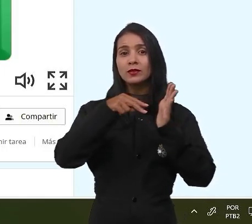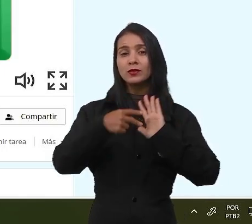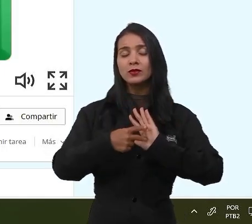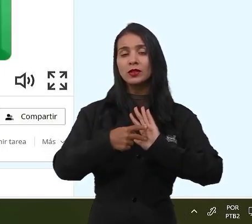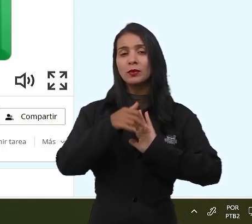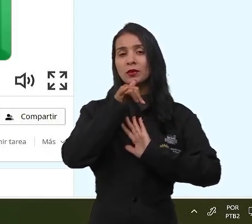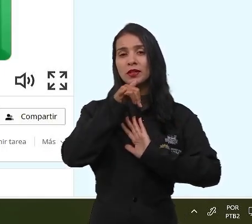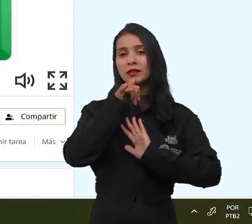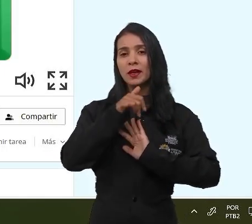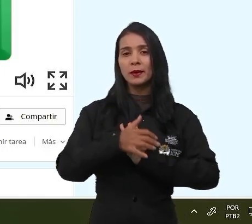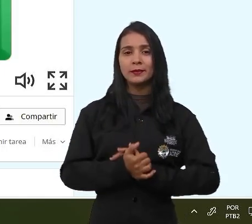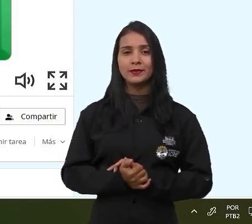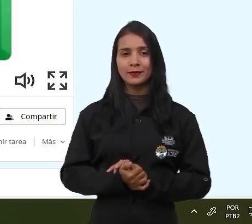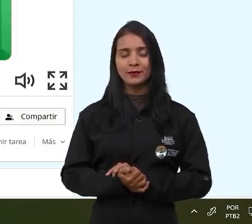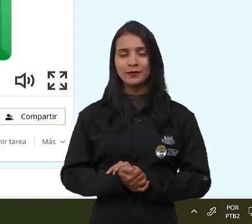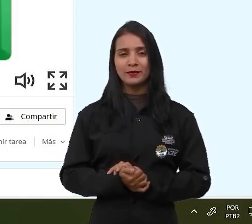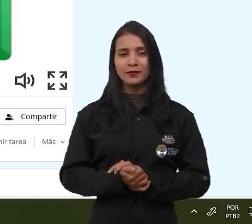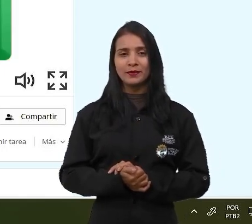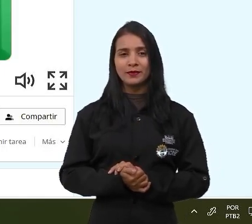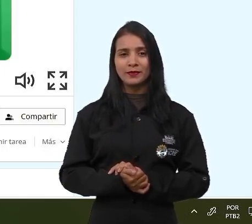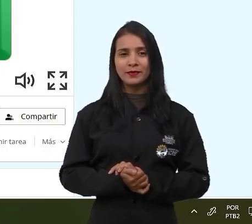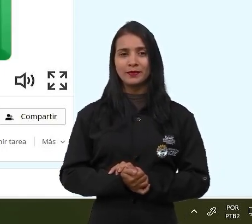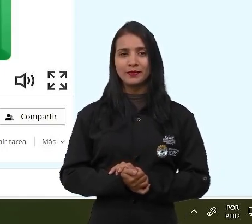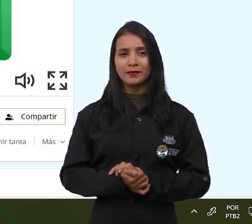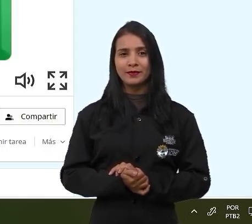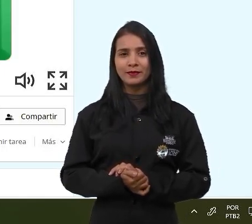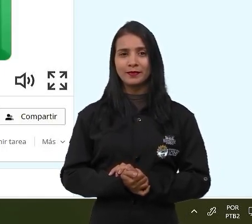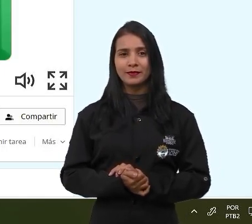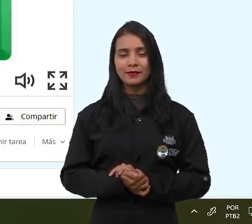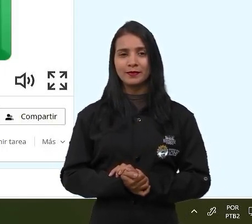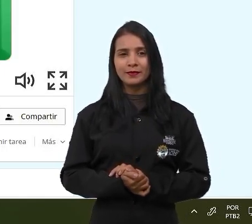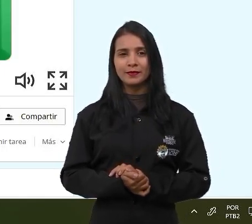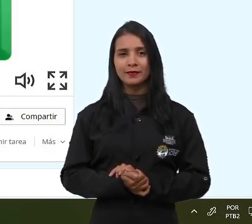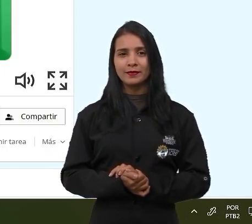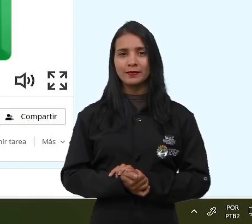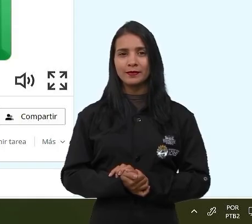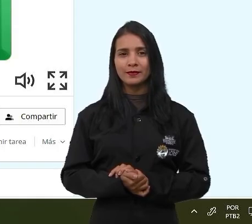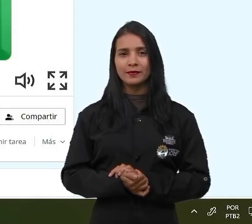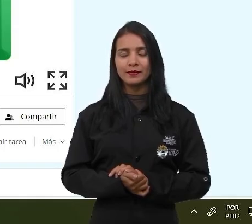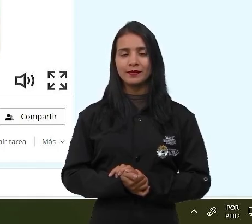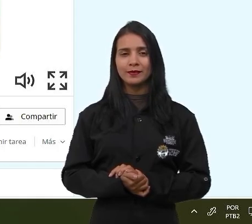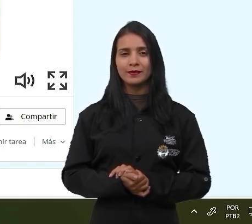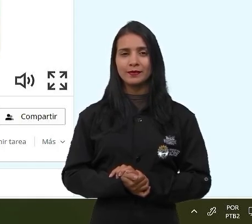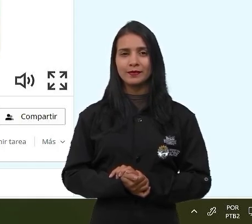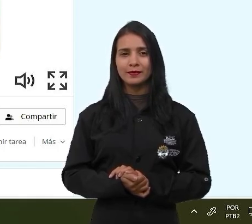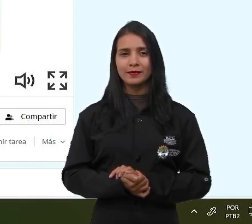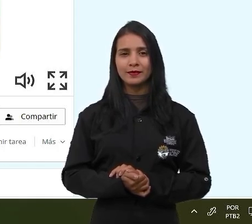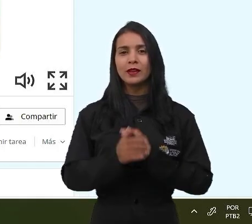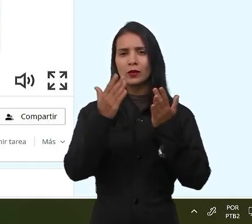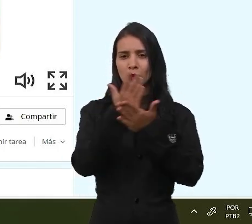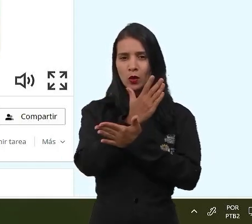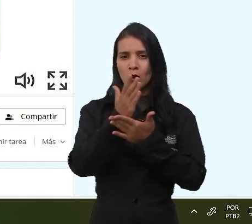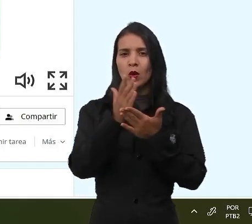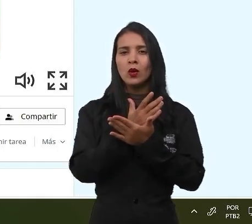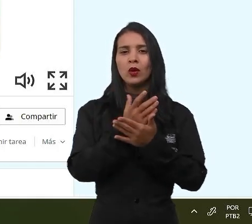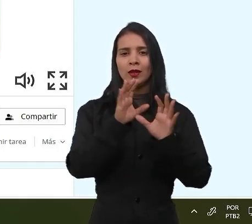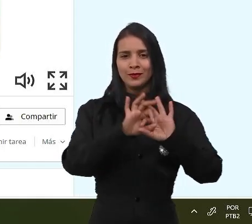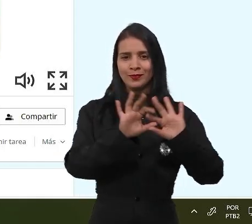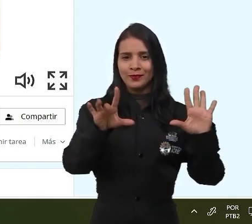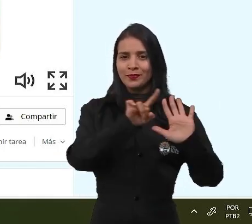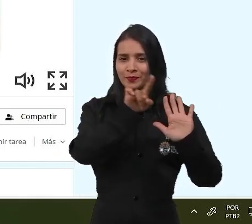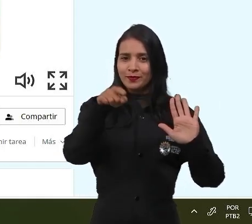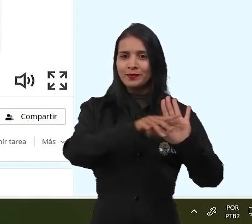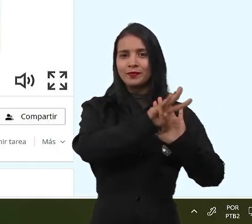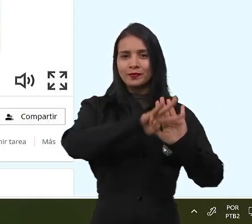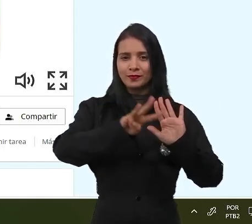Aí temos aqui, ó, outra expressão, levei a via as estrelas, esse eu vou deixar para vocês, tá bom? O link fica na plataforma, você